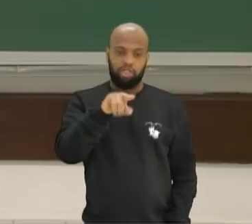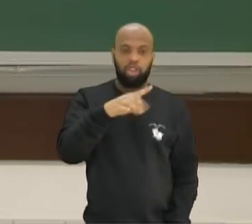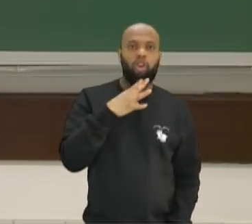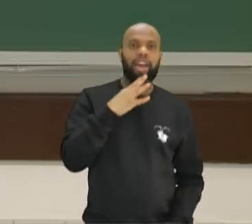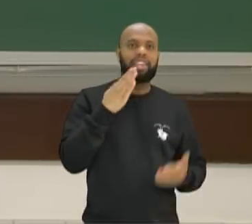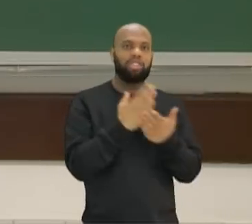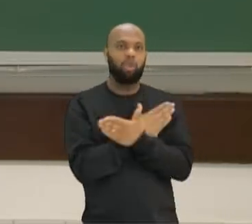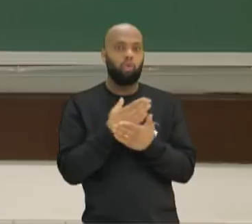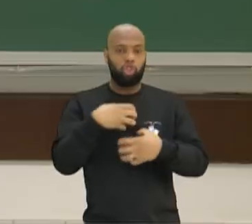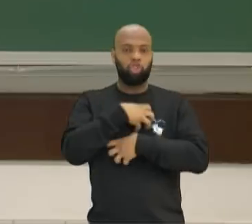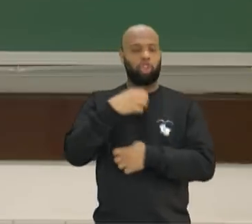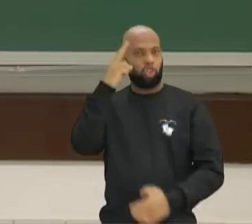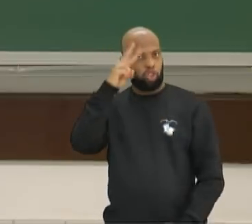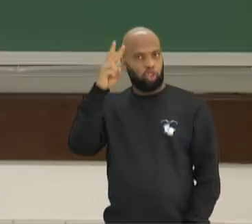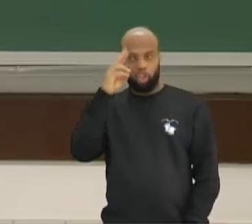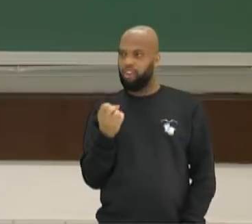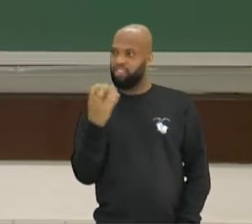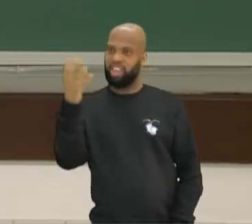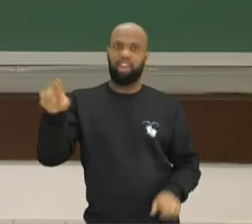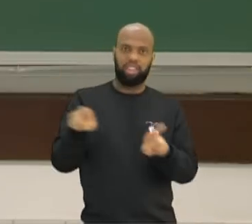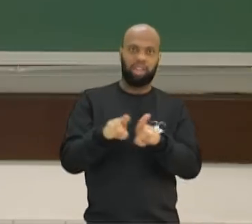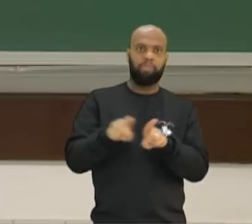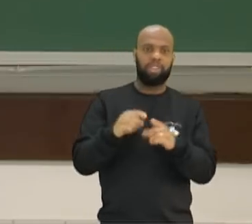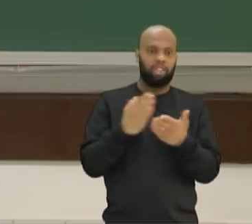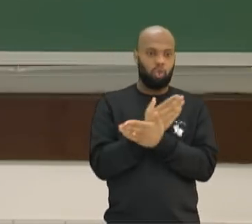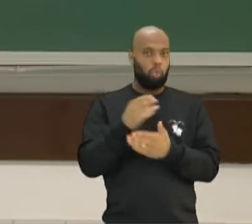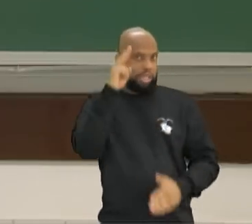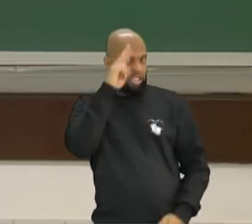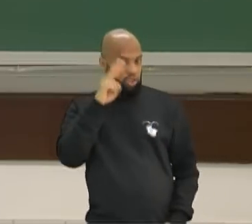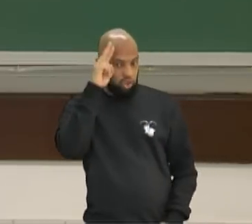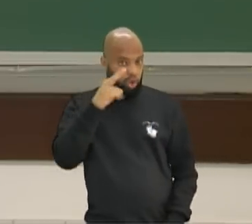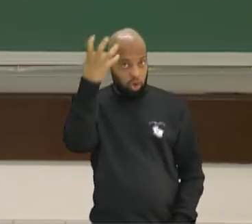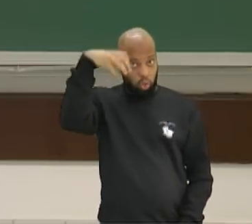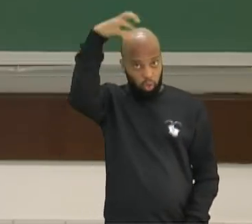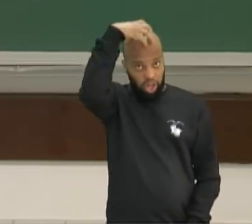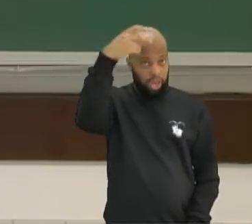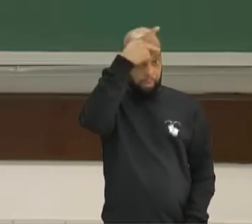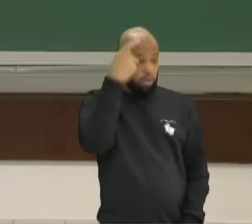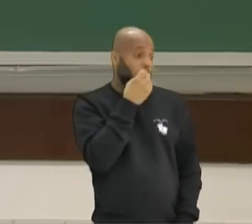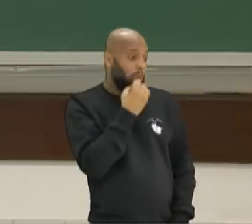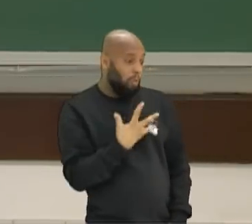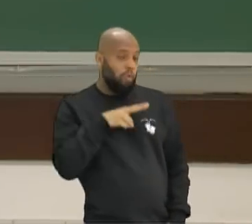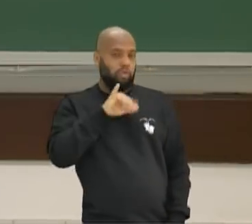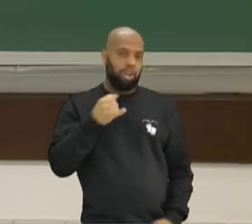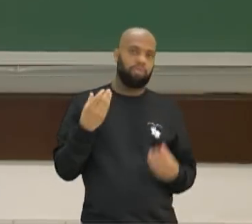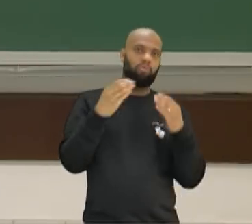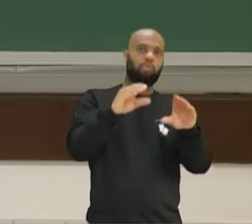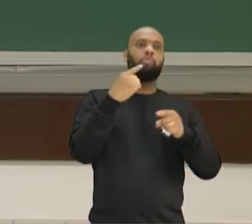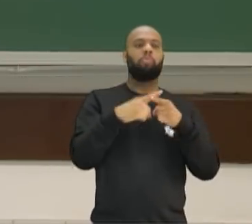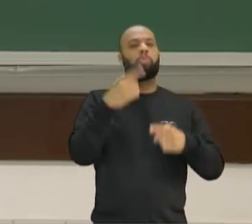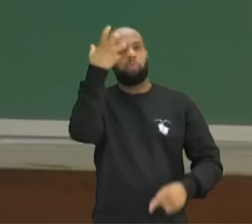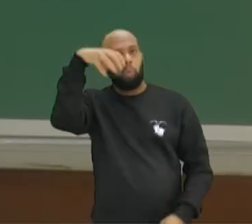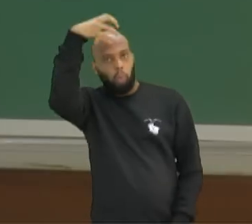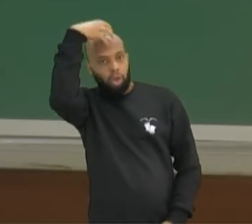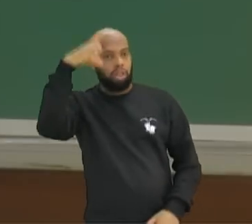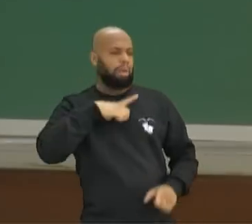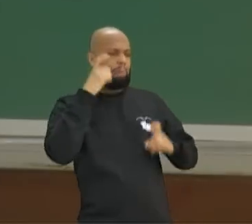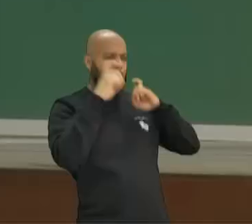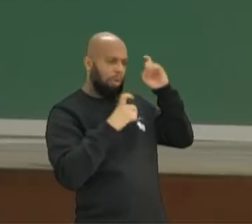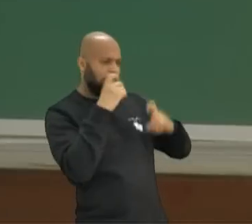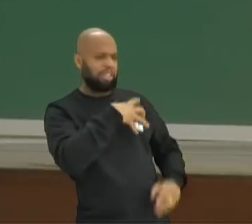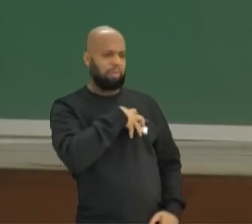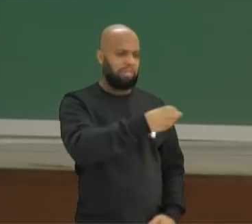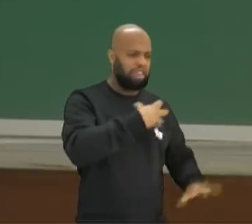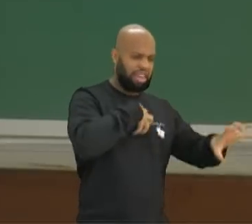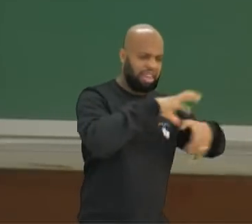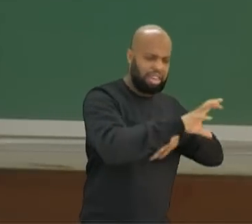algumas aventuras em que o rei é uma pessoa muito boa, possivelmente você colocou ali que é porque ele está preocupado